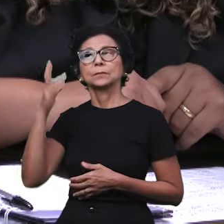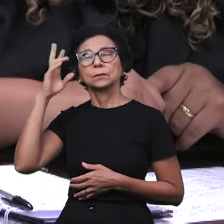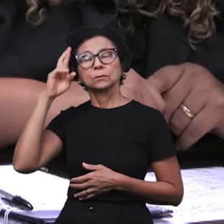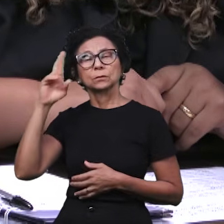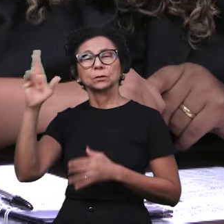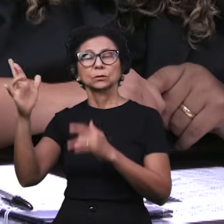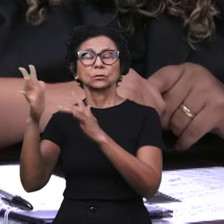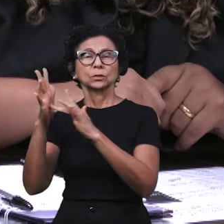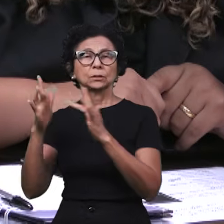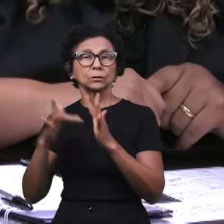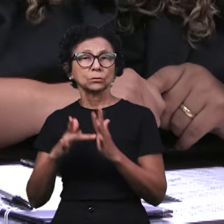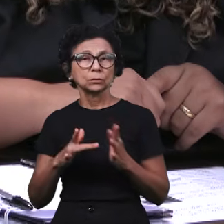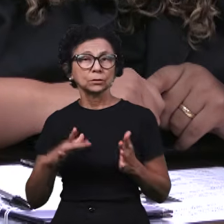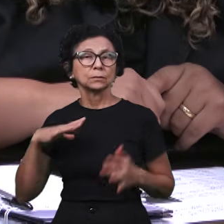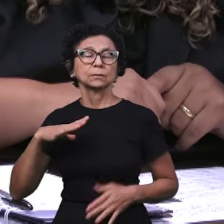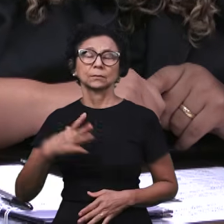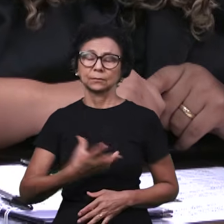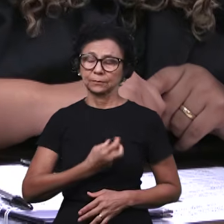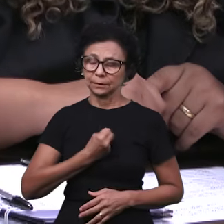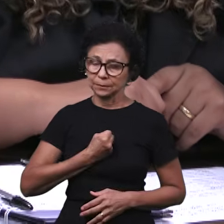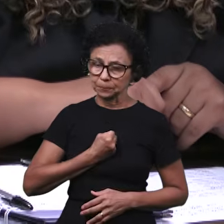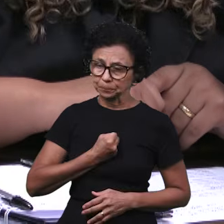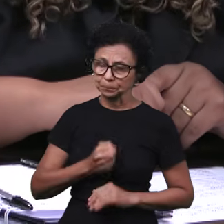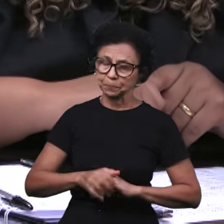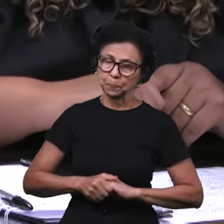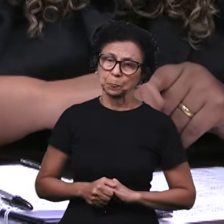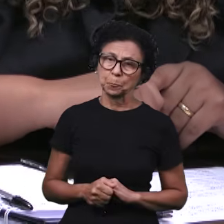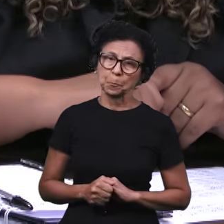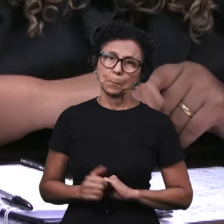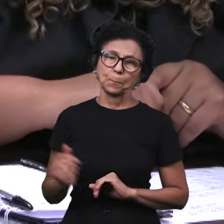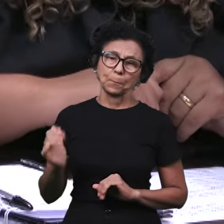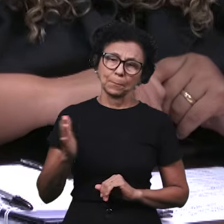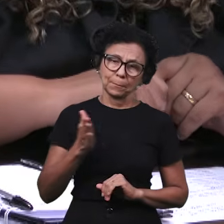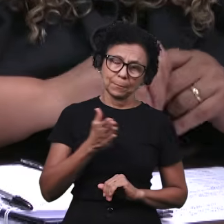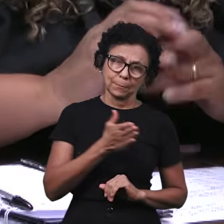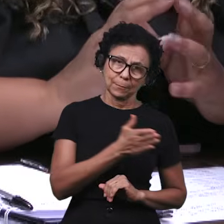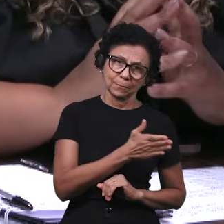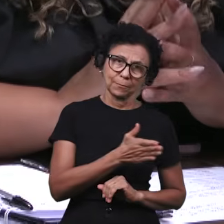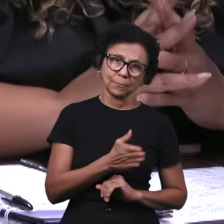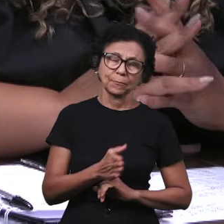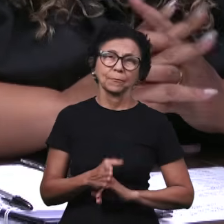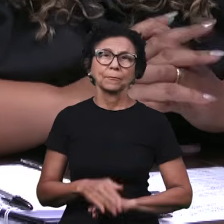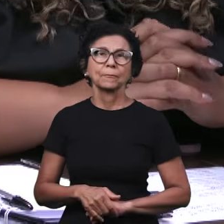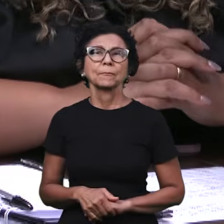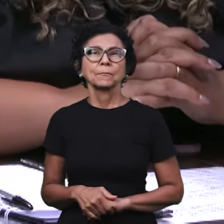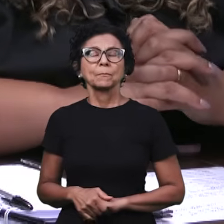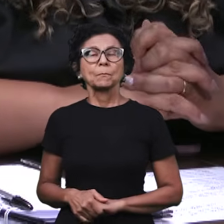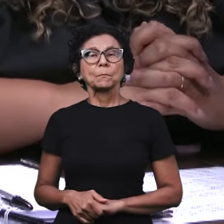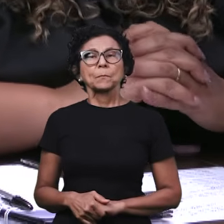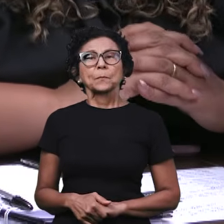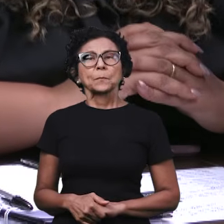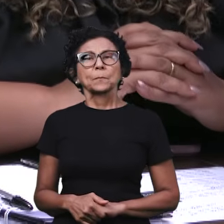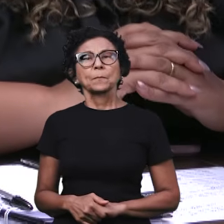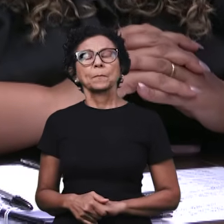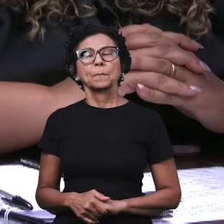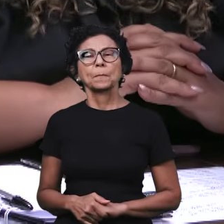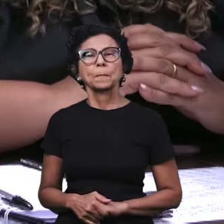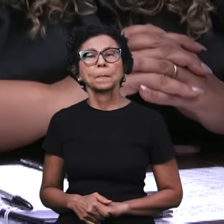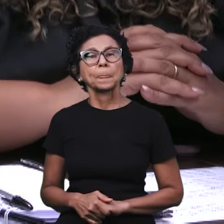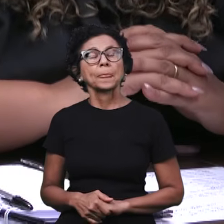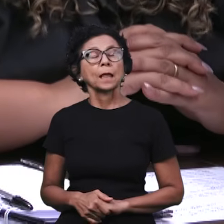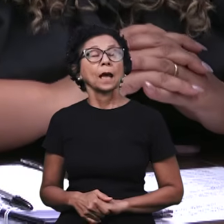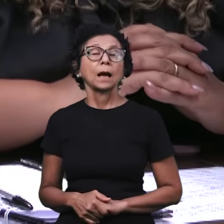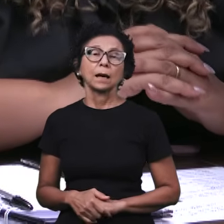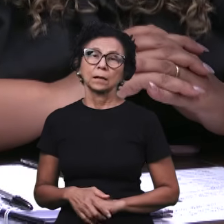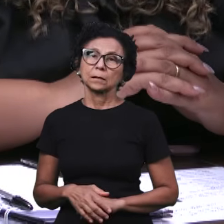traz isso para dentro da interpretação. Passando essa etapa, é interessante que também que a gente traga dentro do louvor a